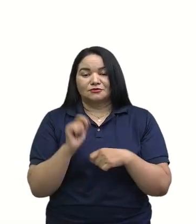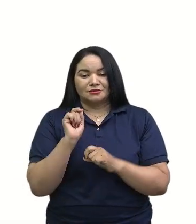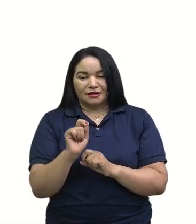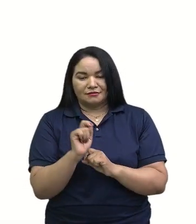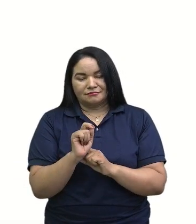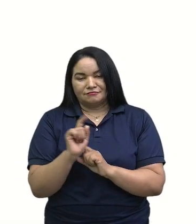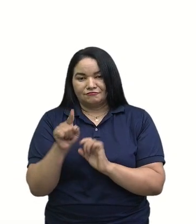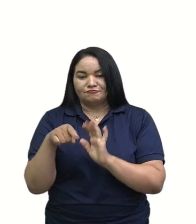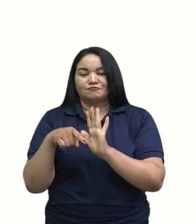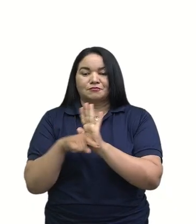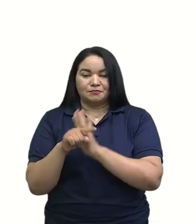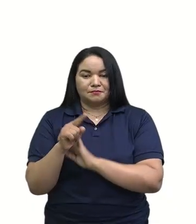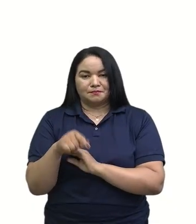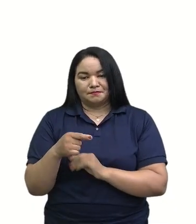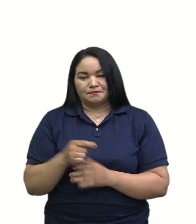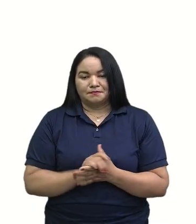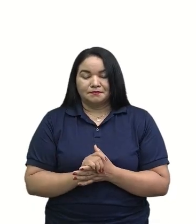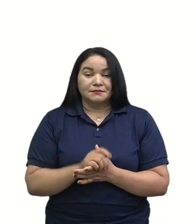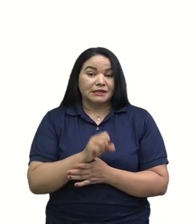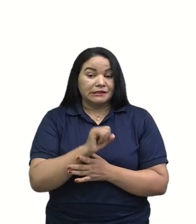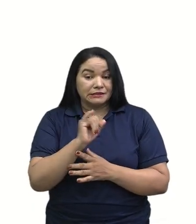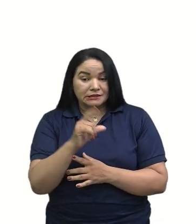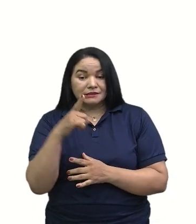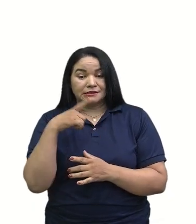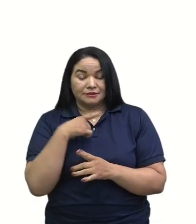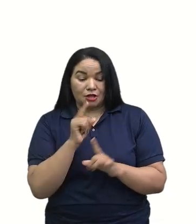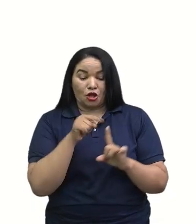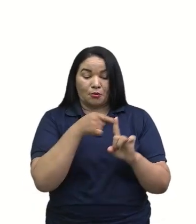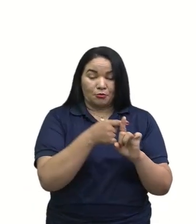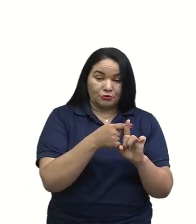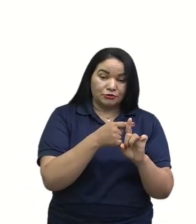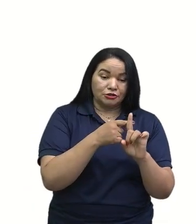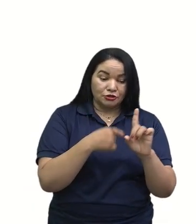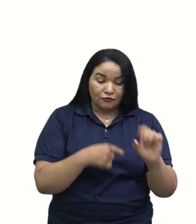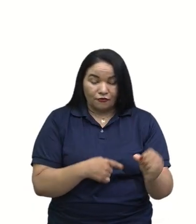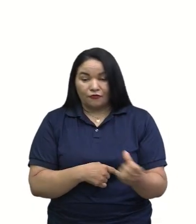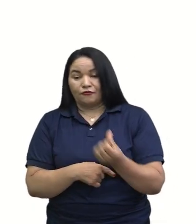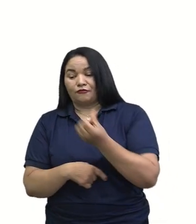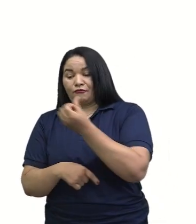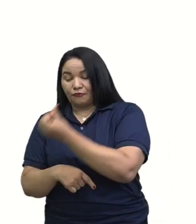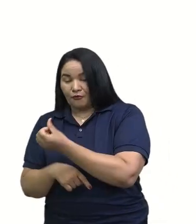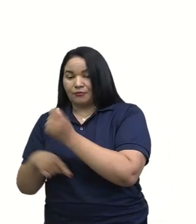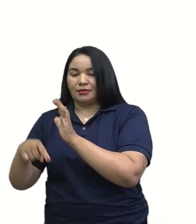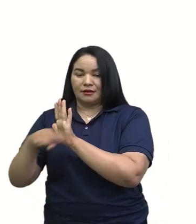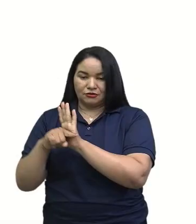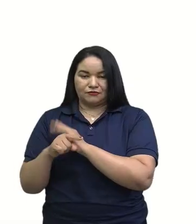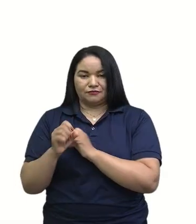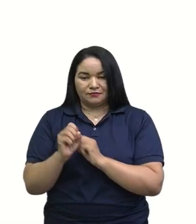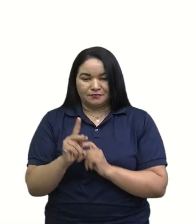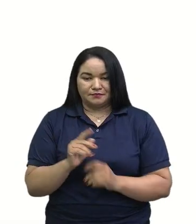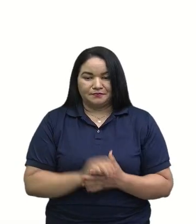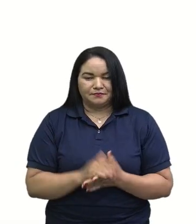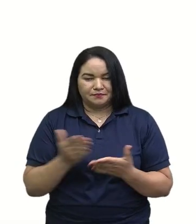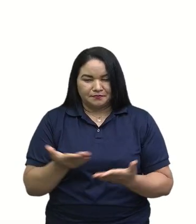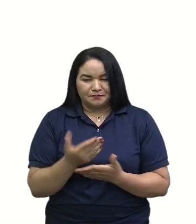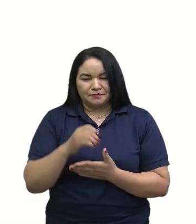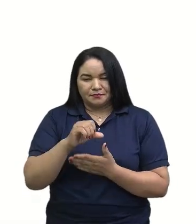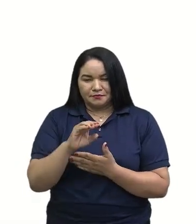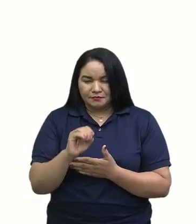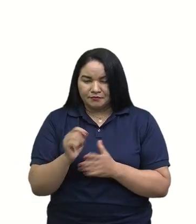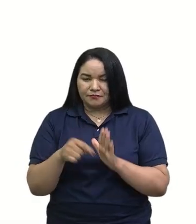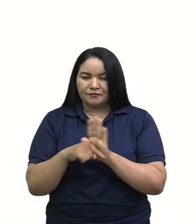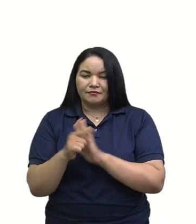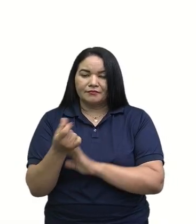sinal oposto. Ele é positivo, ele vai para o outro lado negativo, certo? Dito isso, ficamos com